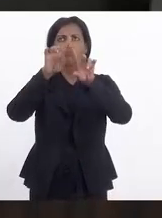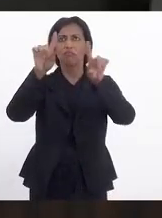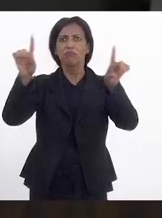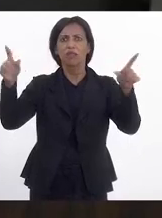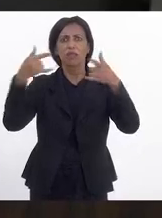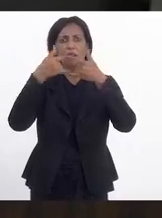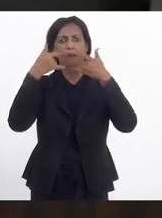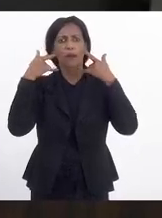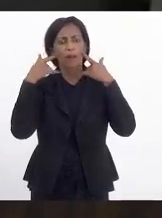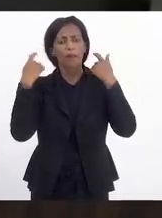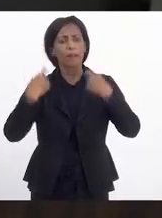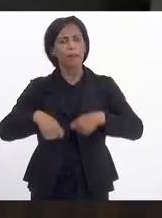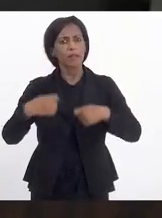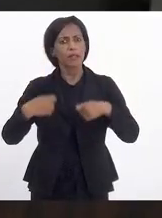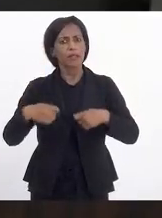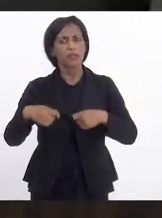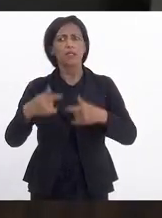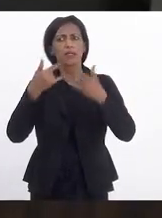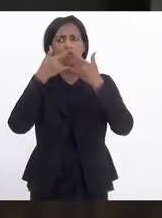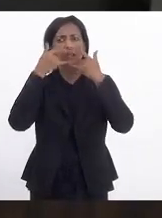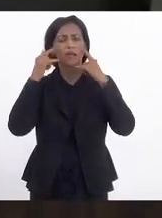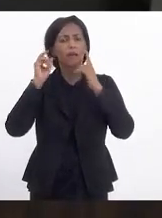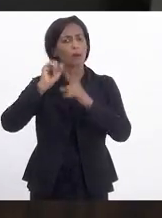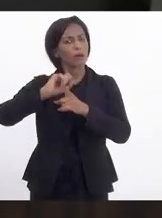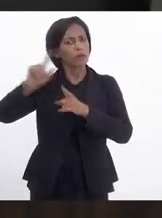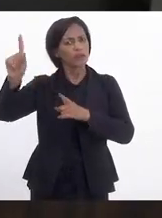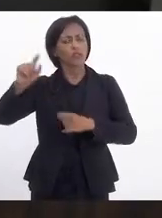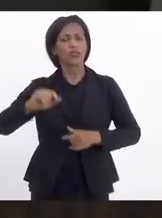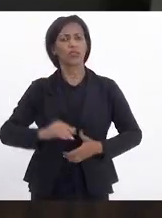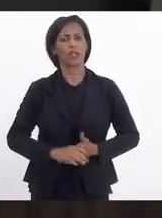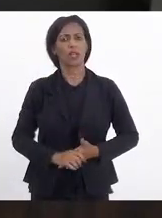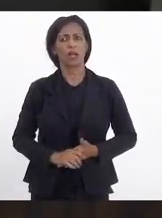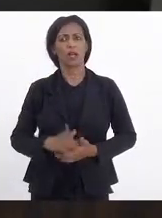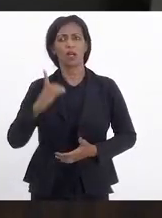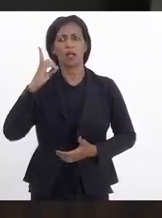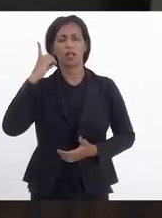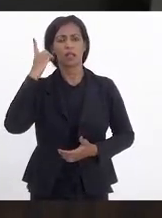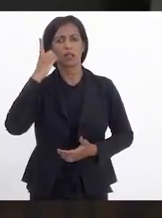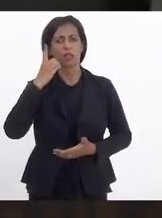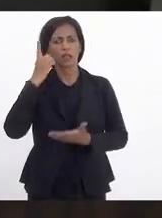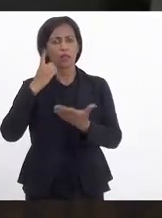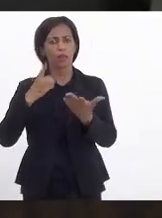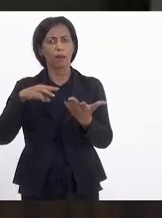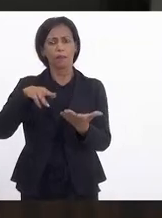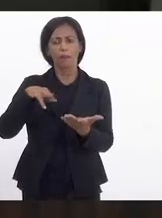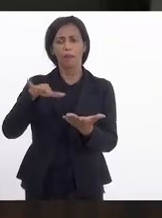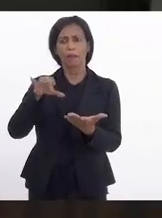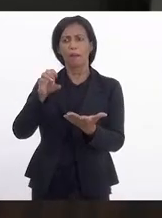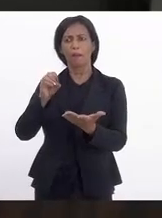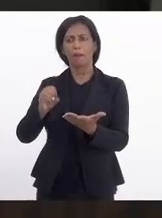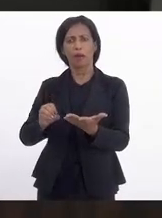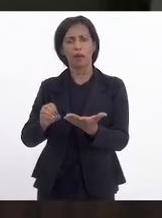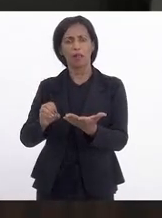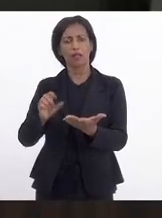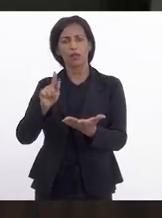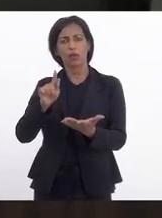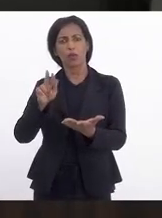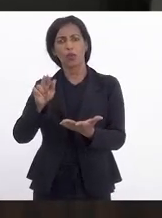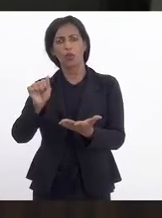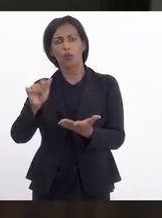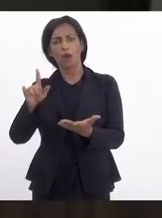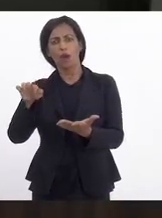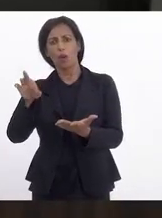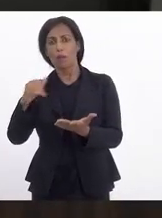galeria Sem Máscara se ficar na galeria vou retirar Deputado Marcio Marcio Roberto Deputado